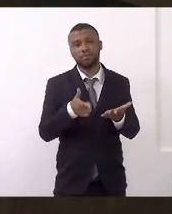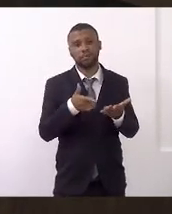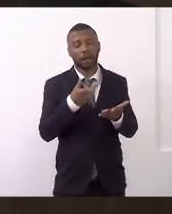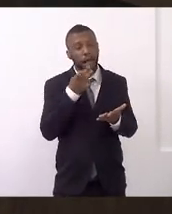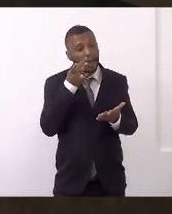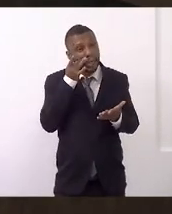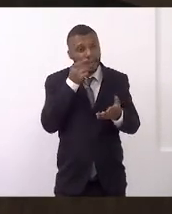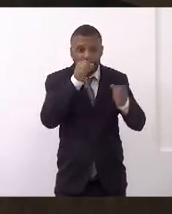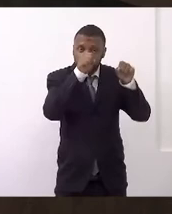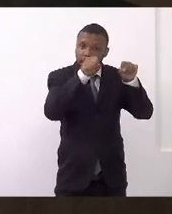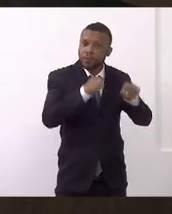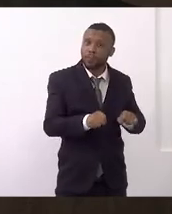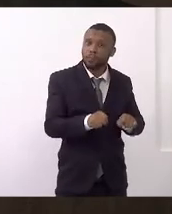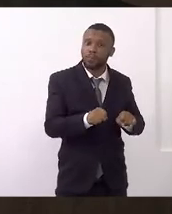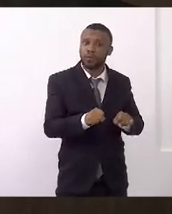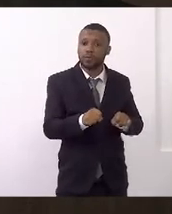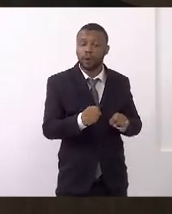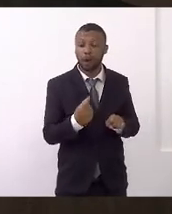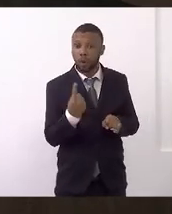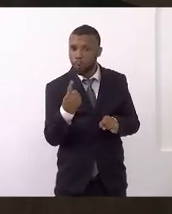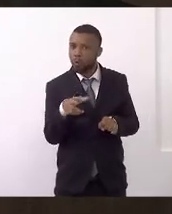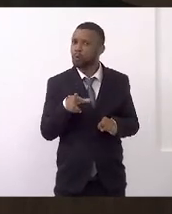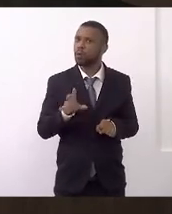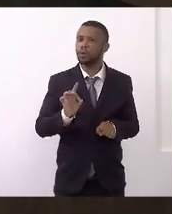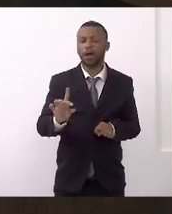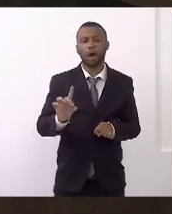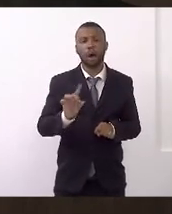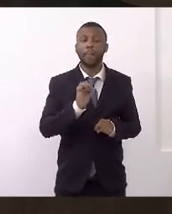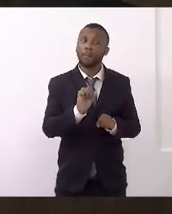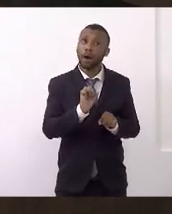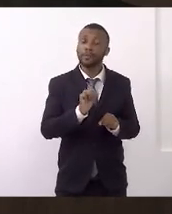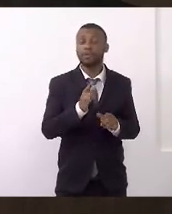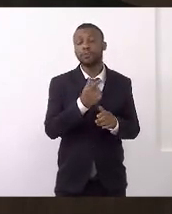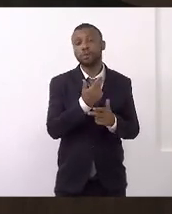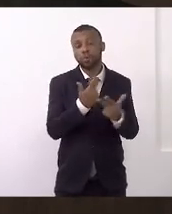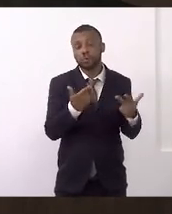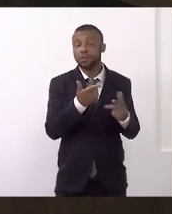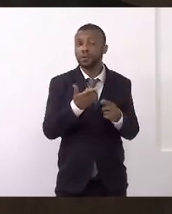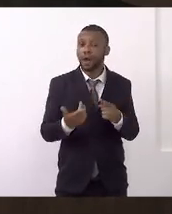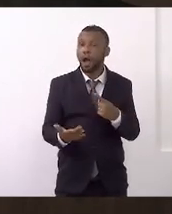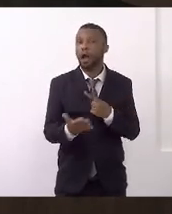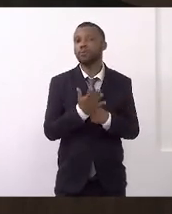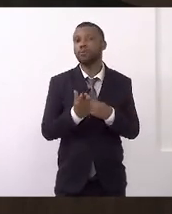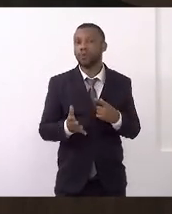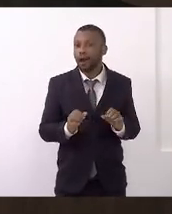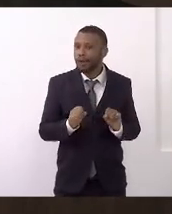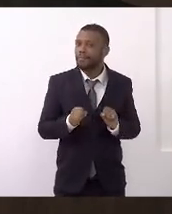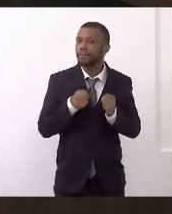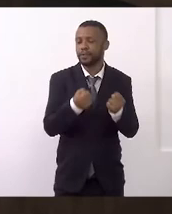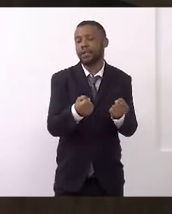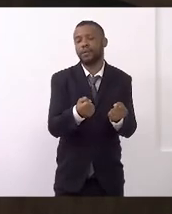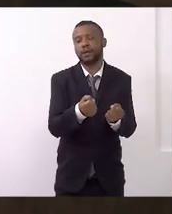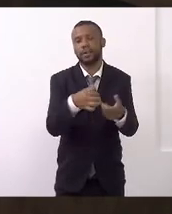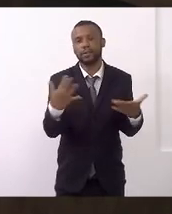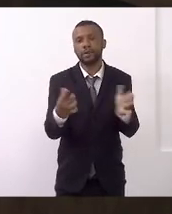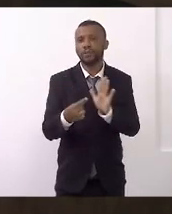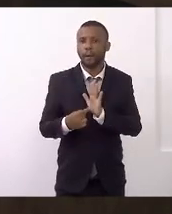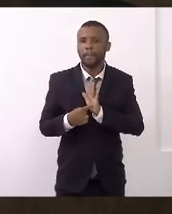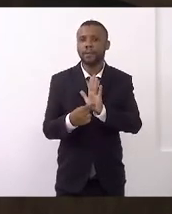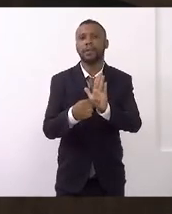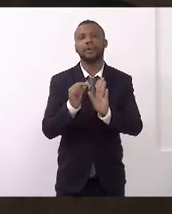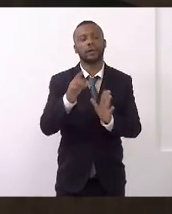não somente um, o que pode ser um aspecto que fortaleça. Então, eu vou apresentar, entendendo